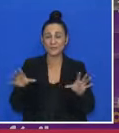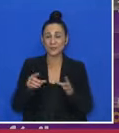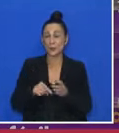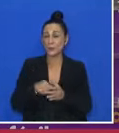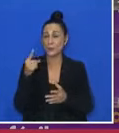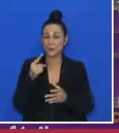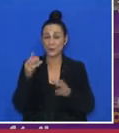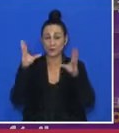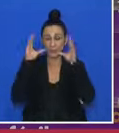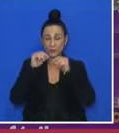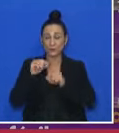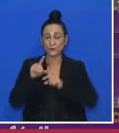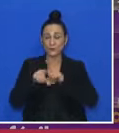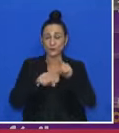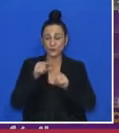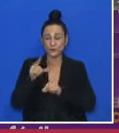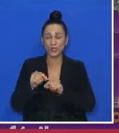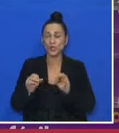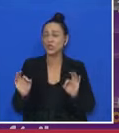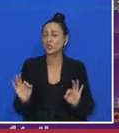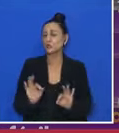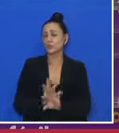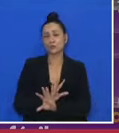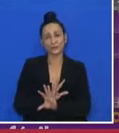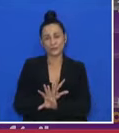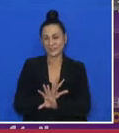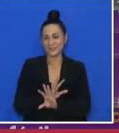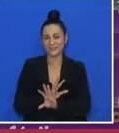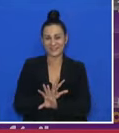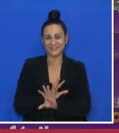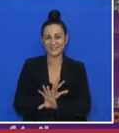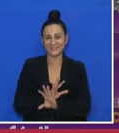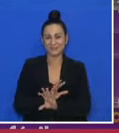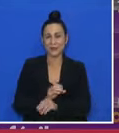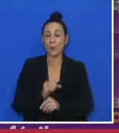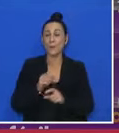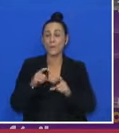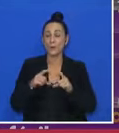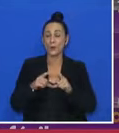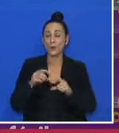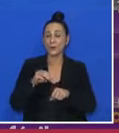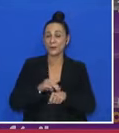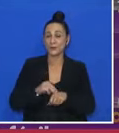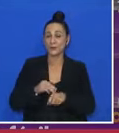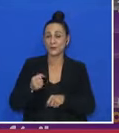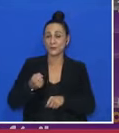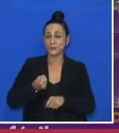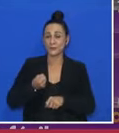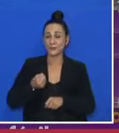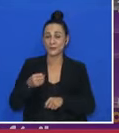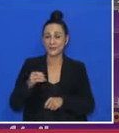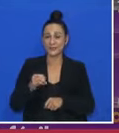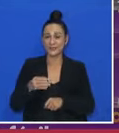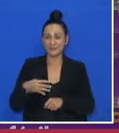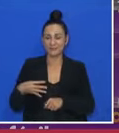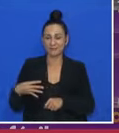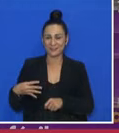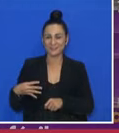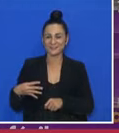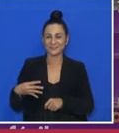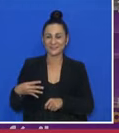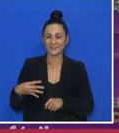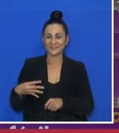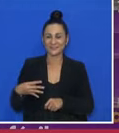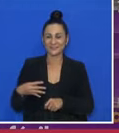primeiro sorteio da noite, já com todos os procedimentos concluídos. Bola marrom, número 04. Marrom